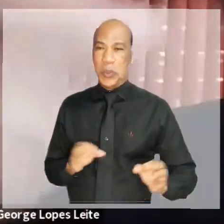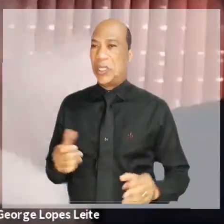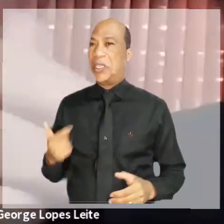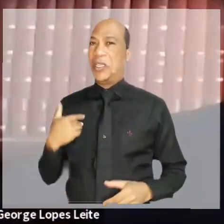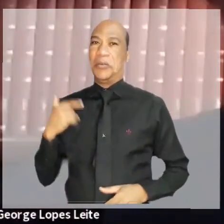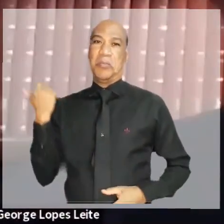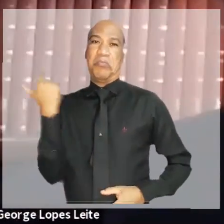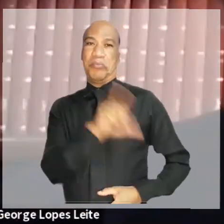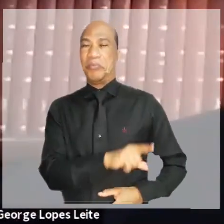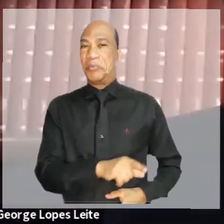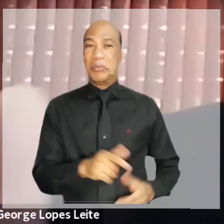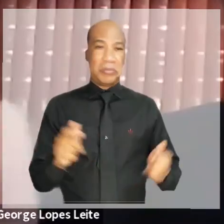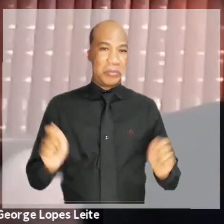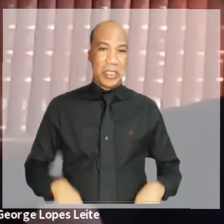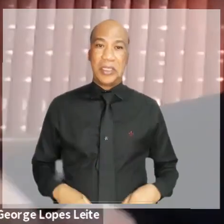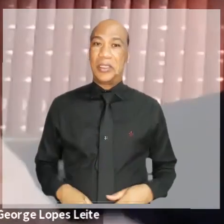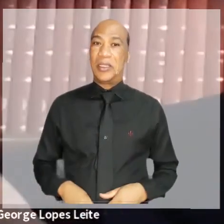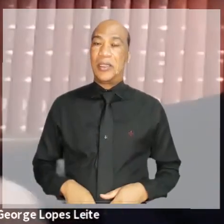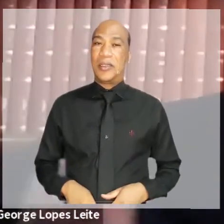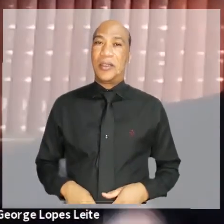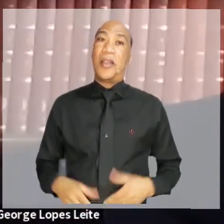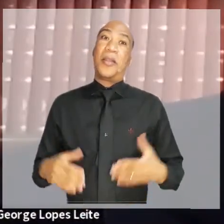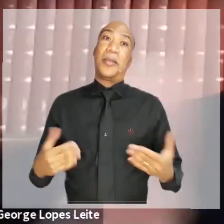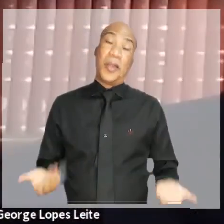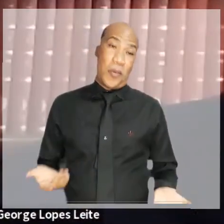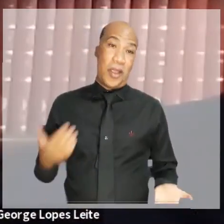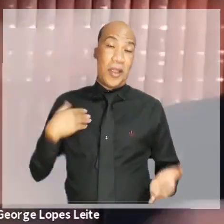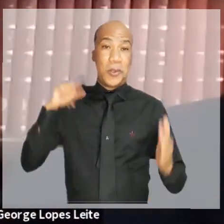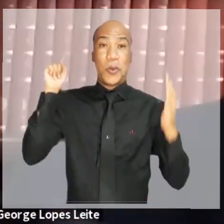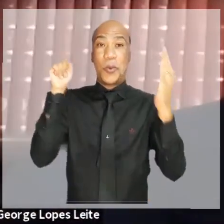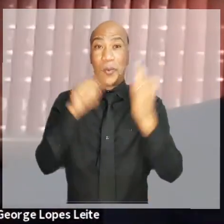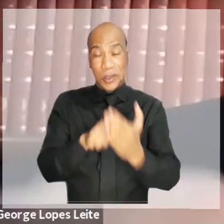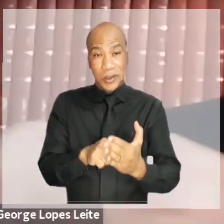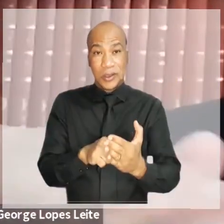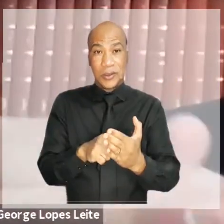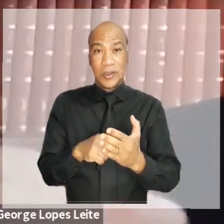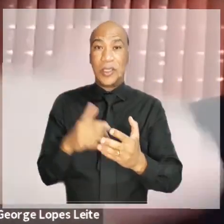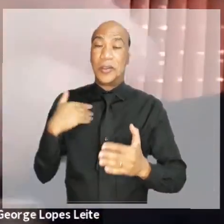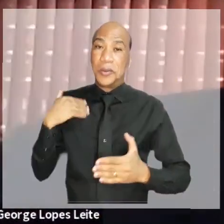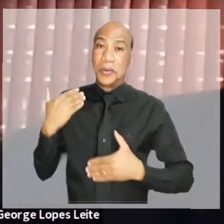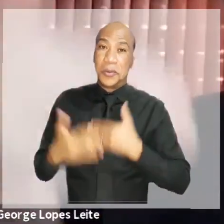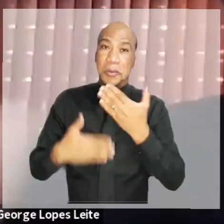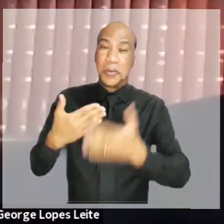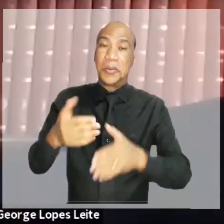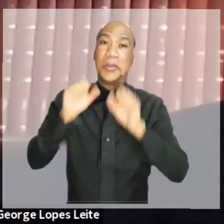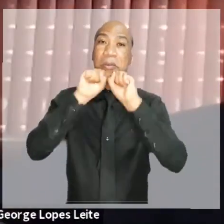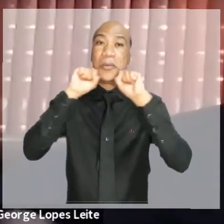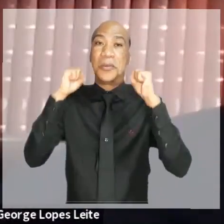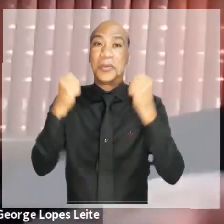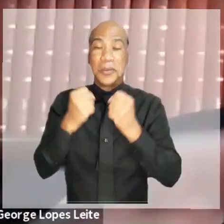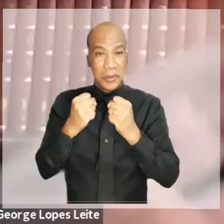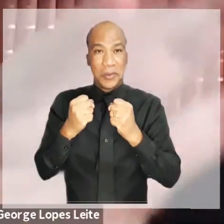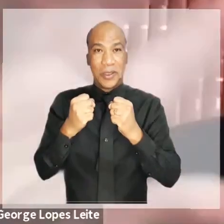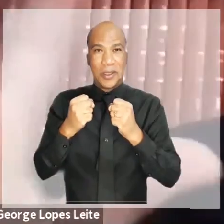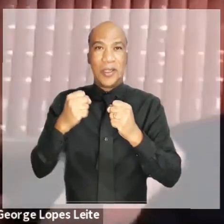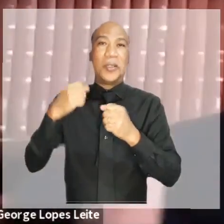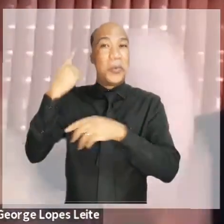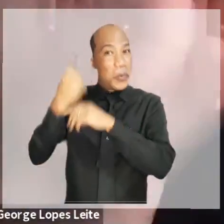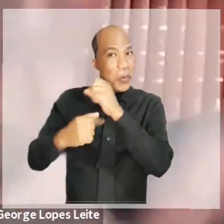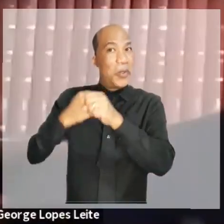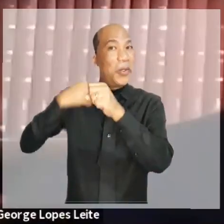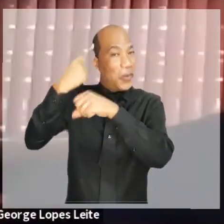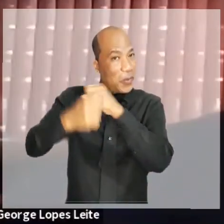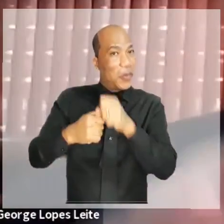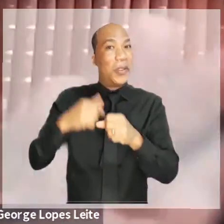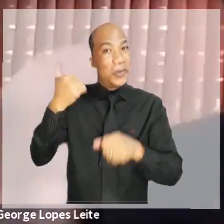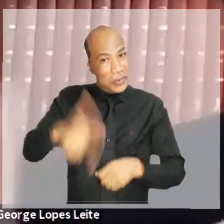seminário, vamos desenvolver os próximos, e a ideia também da interação, não só entre os tribunais, nós não podemos